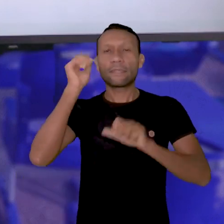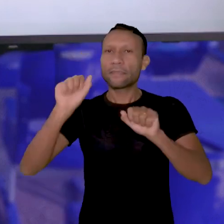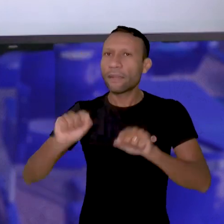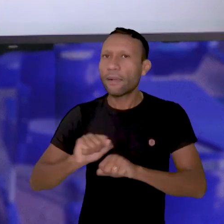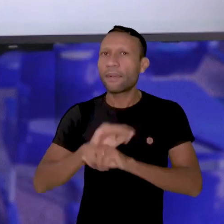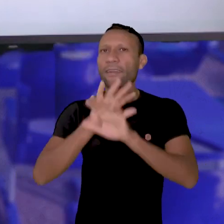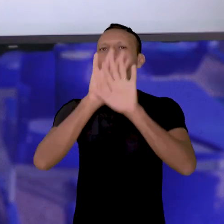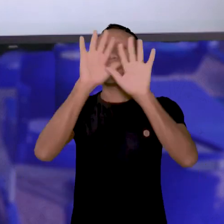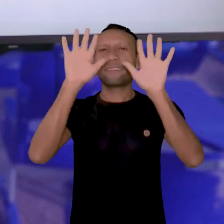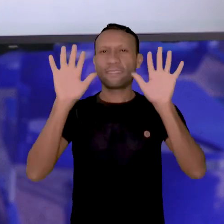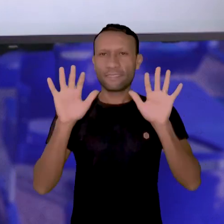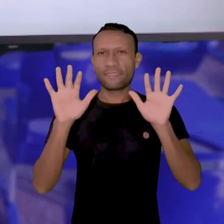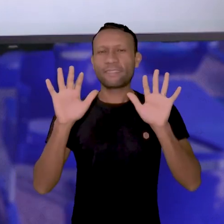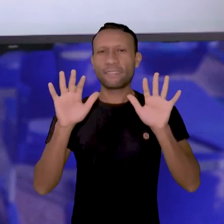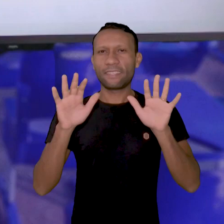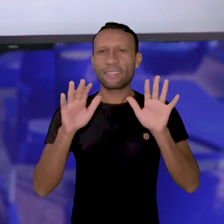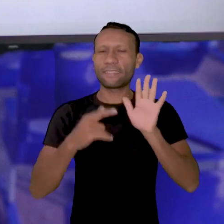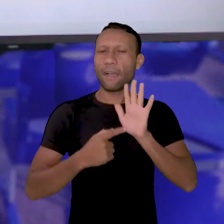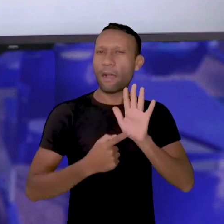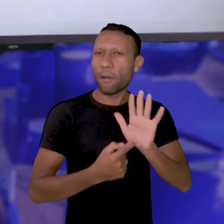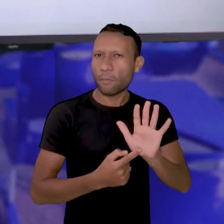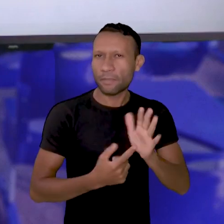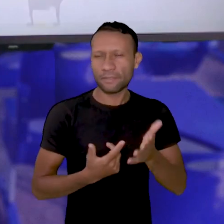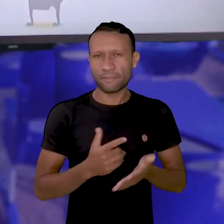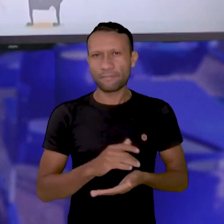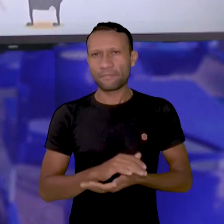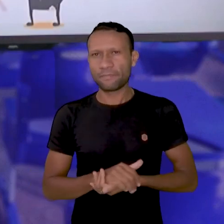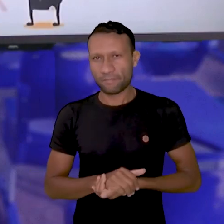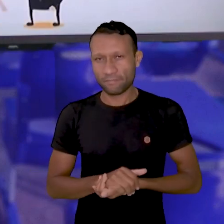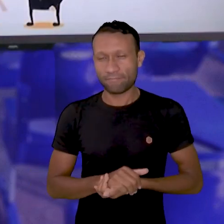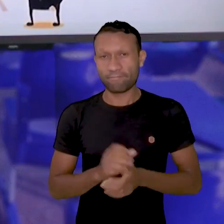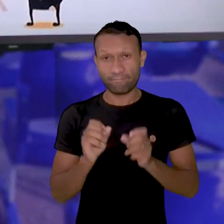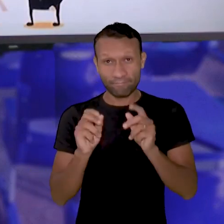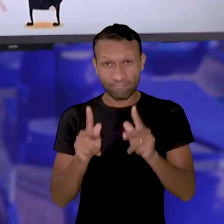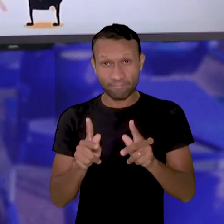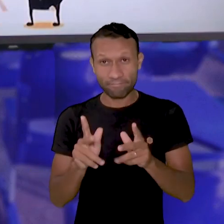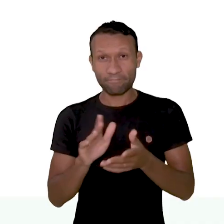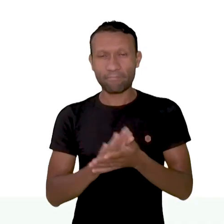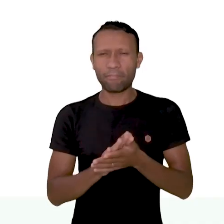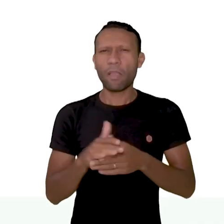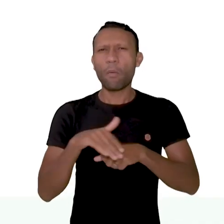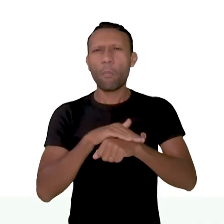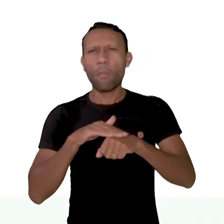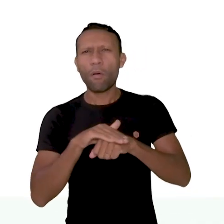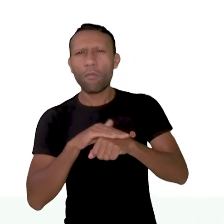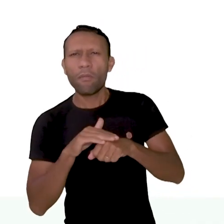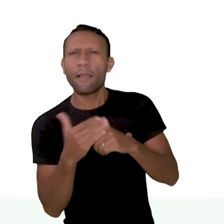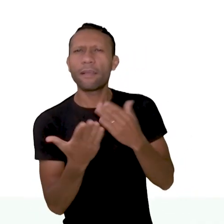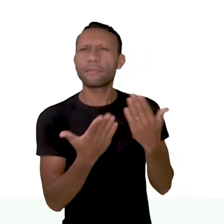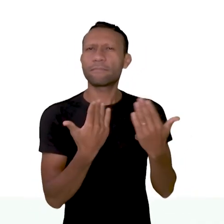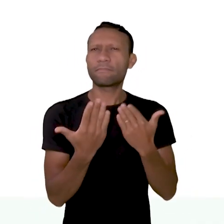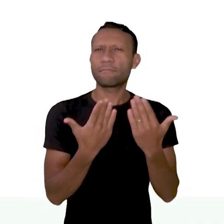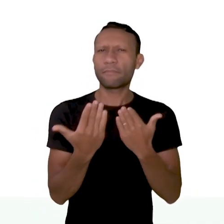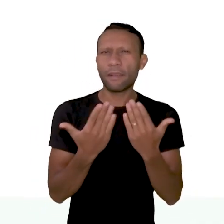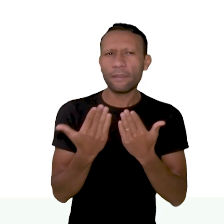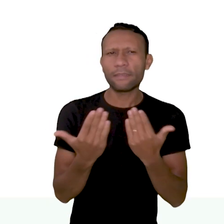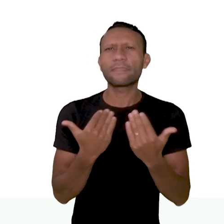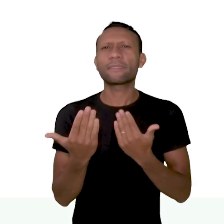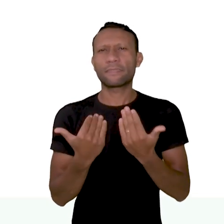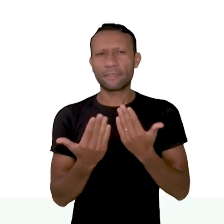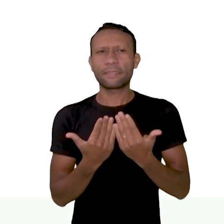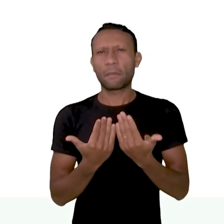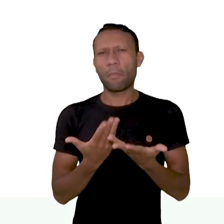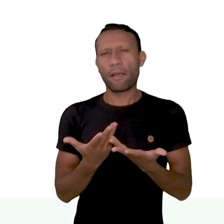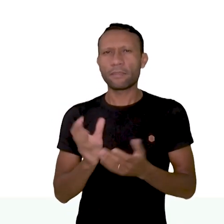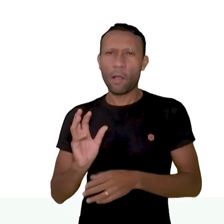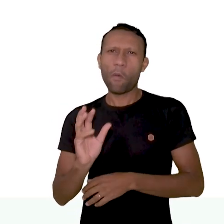melhor naquilo que eu vou entregar ao meu público-alvo, tá ok? Uma conversa, uma troca de ideia, isso